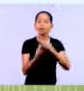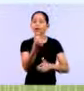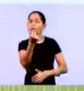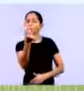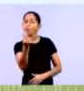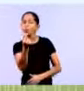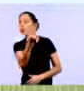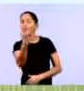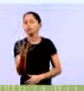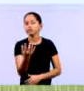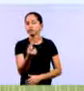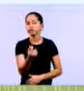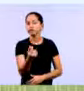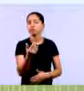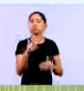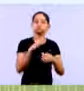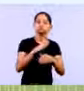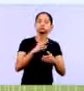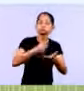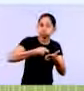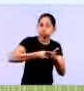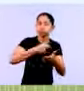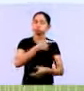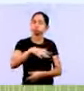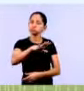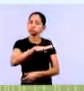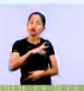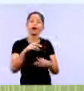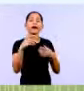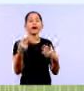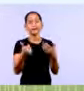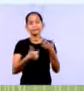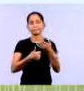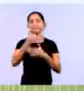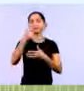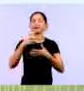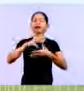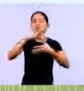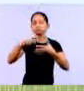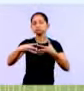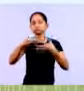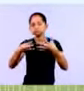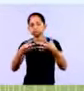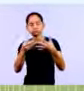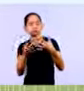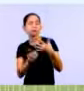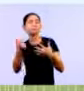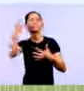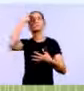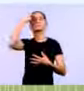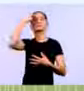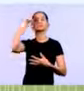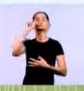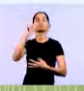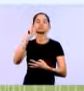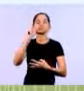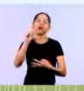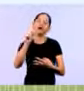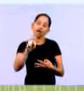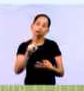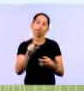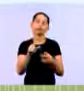de tributar do Estado. Então, a Constituição, quando elegeu esses princípios, ela trouxe como força a